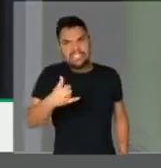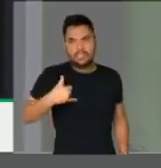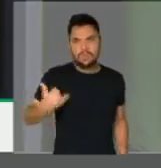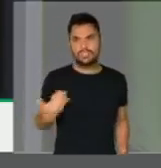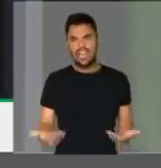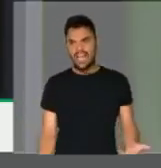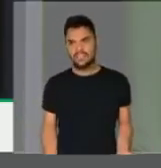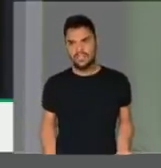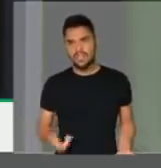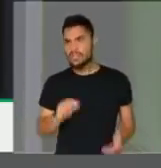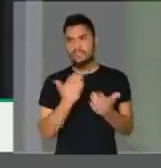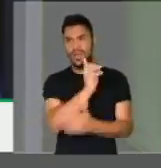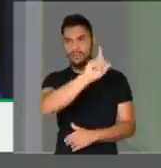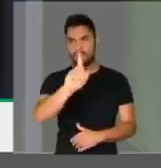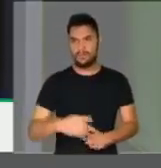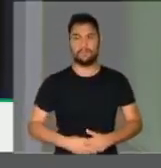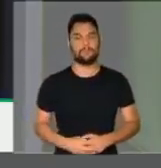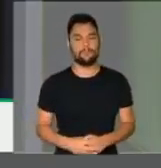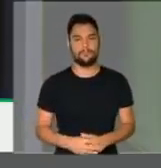anos, não vai aprovar.